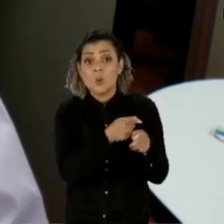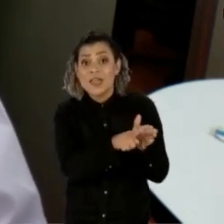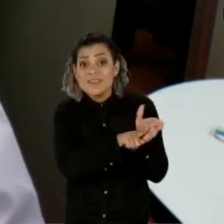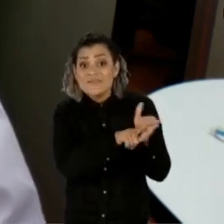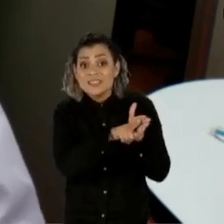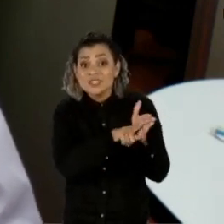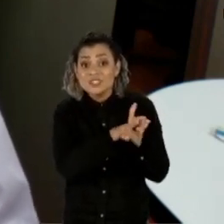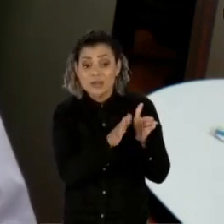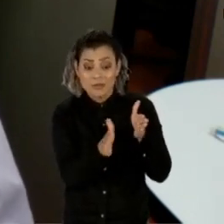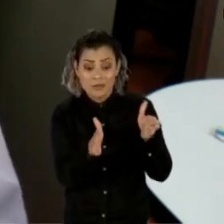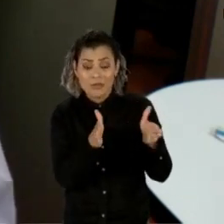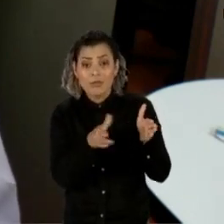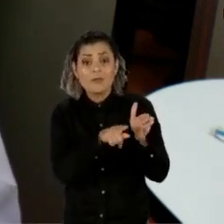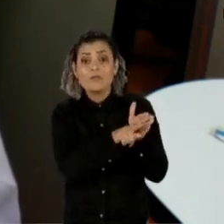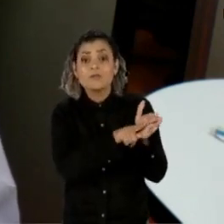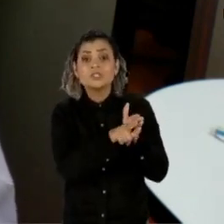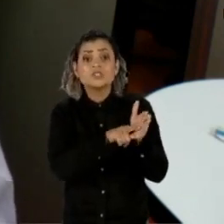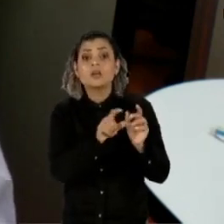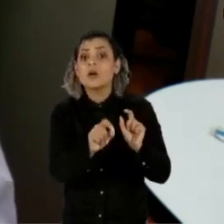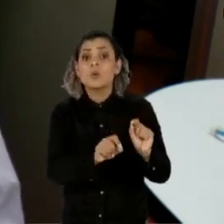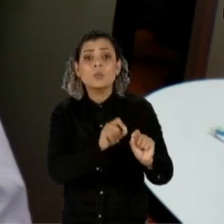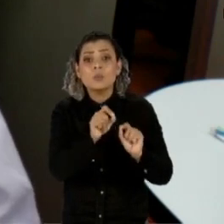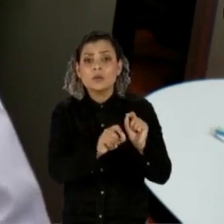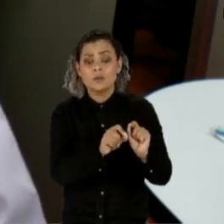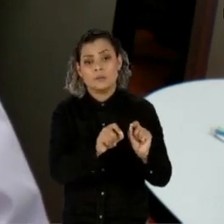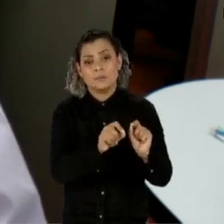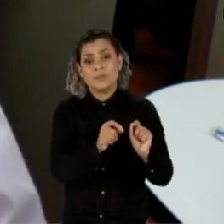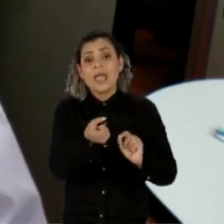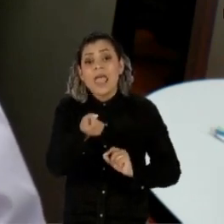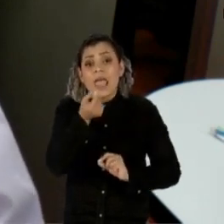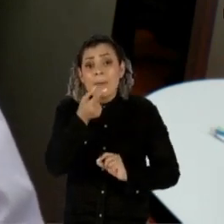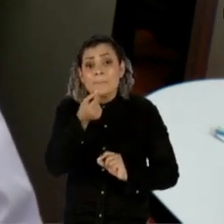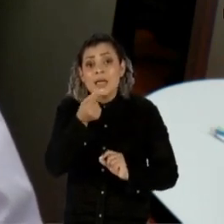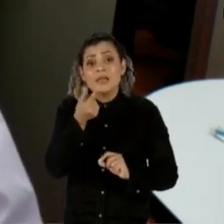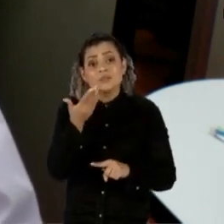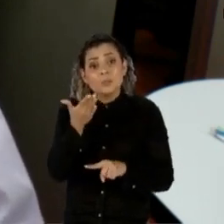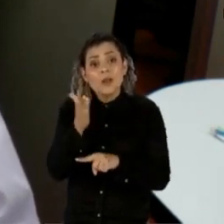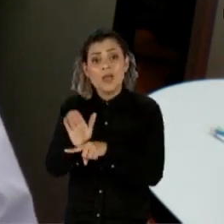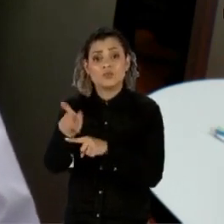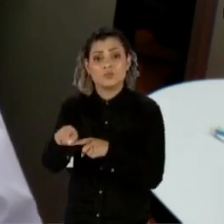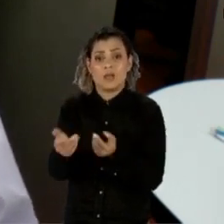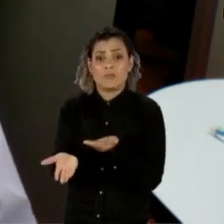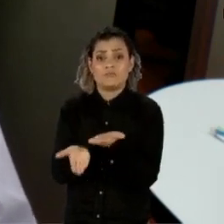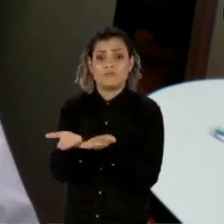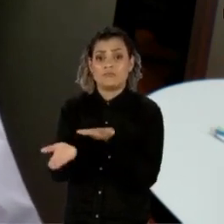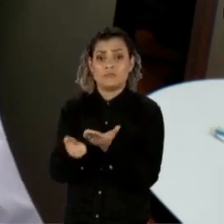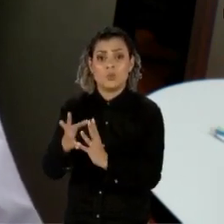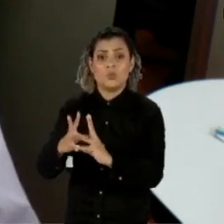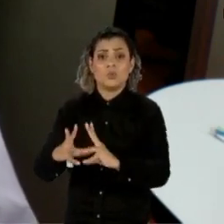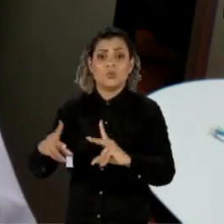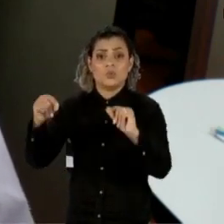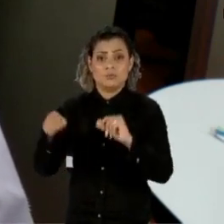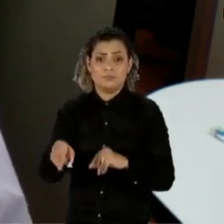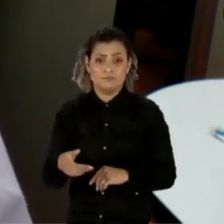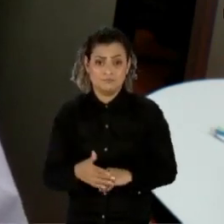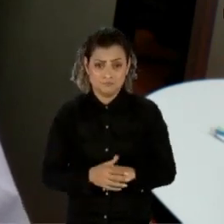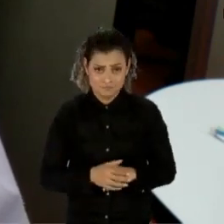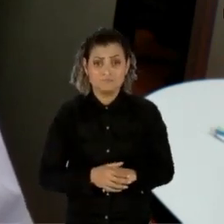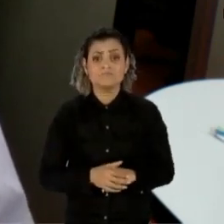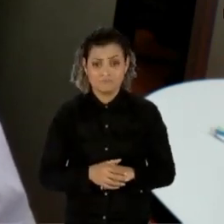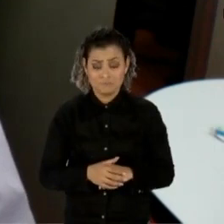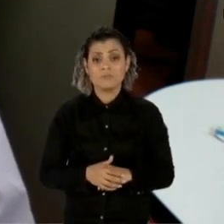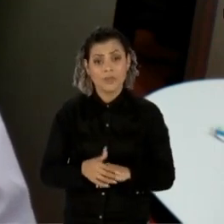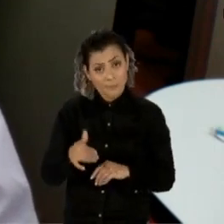uma fase da pesquisa agora seria procurar um novo medicamento uma droga que pudesse é s o efetivo